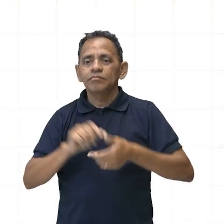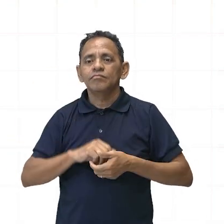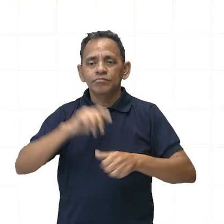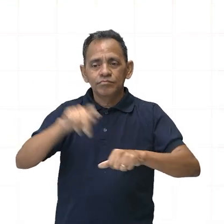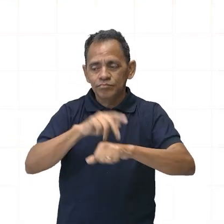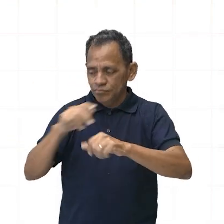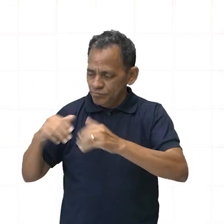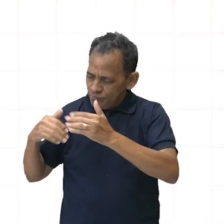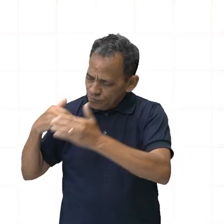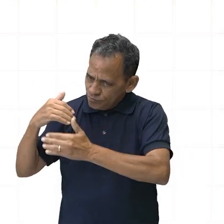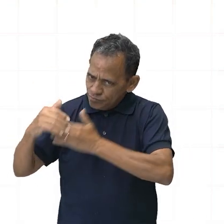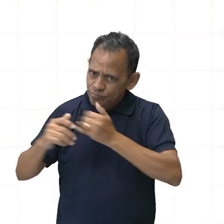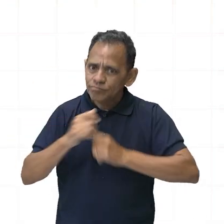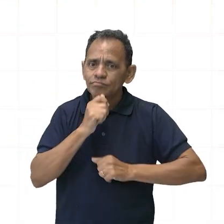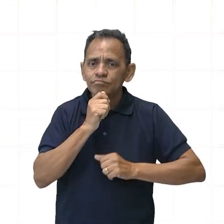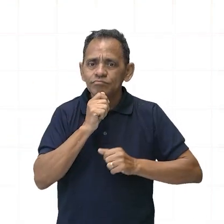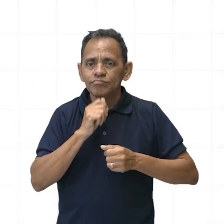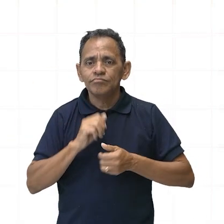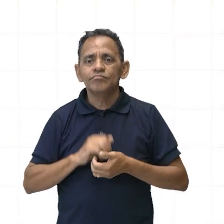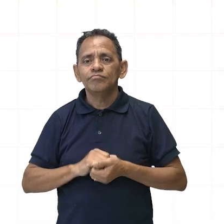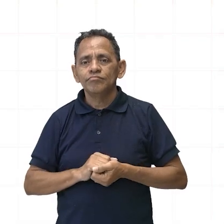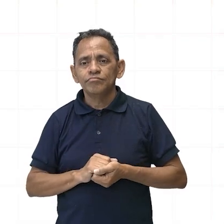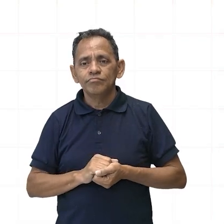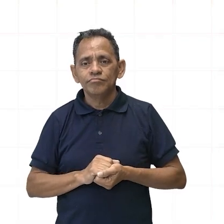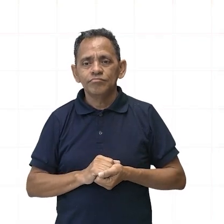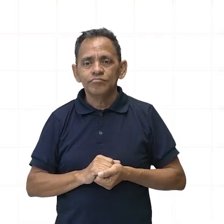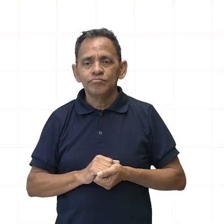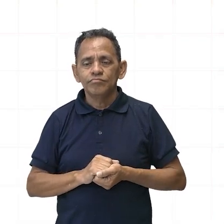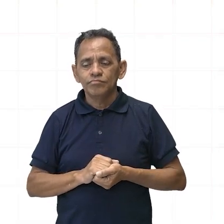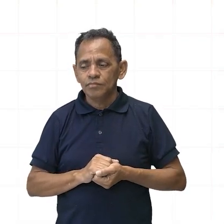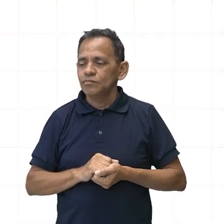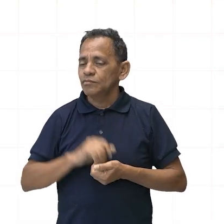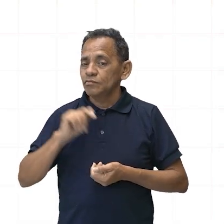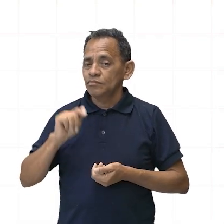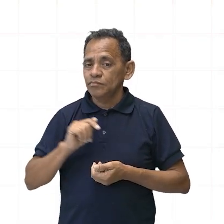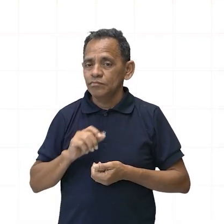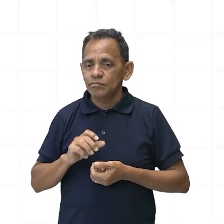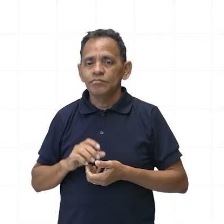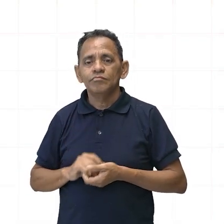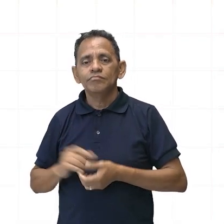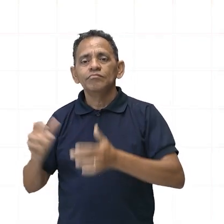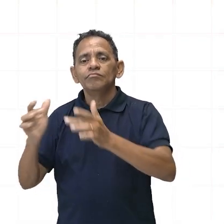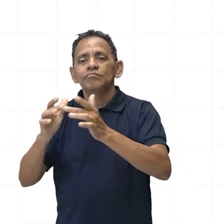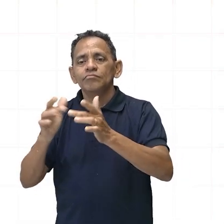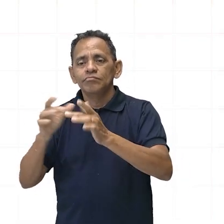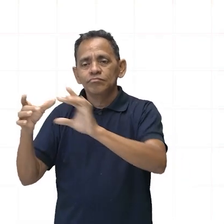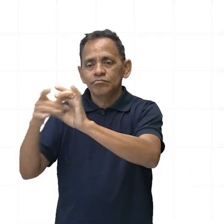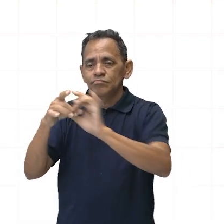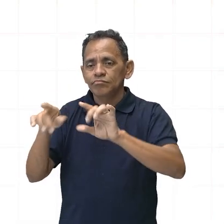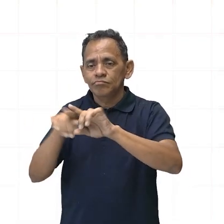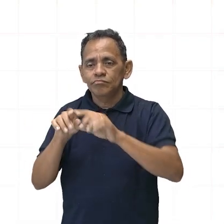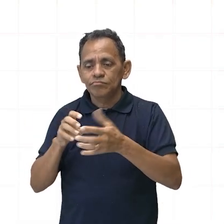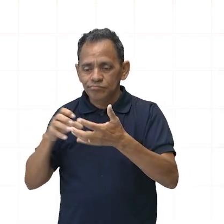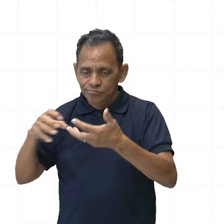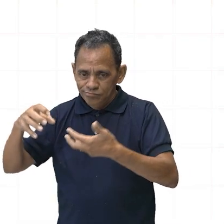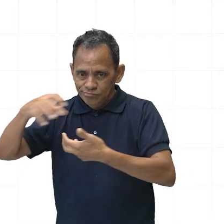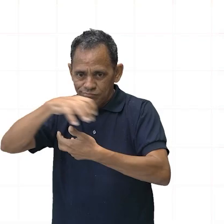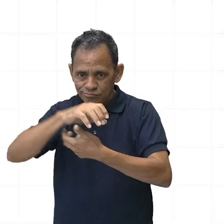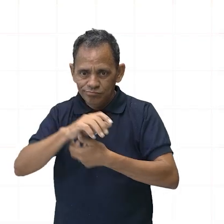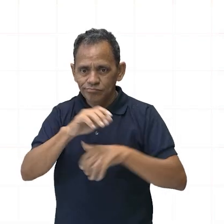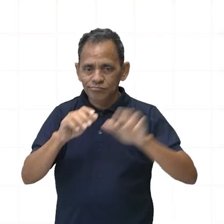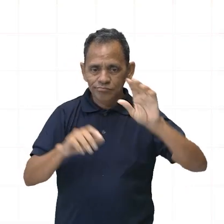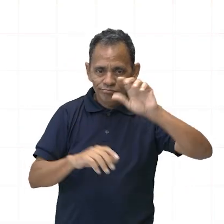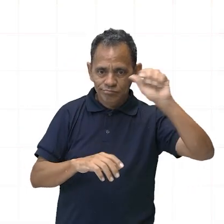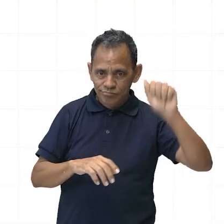os mercados emergentes que vão estar ligados, né, ao continente asiático, eles acabam utilizando a tecnologia.